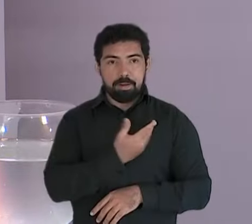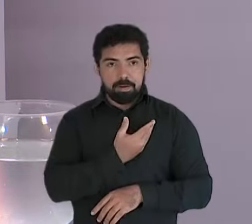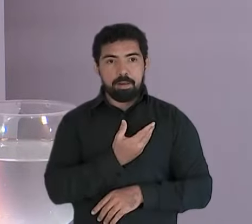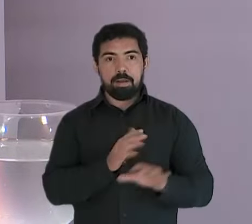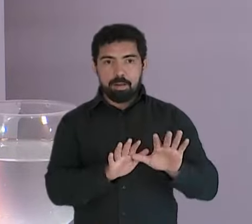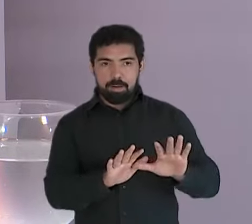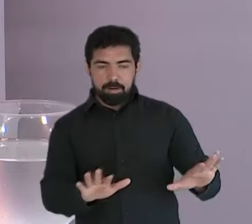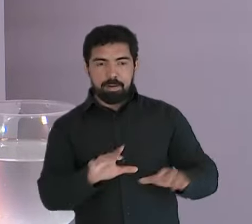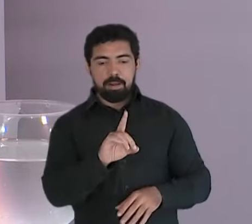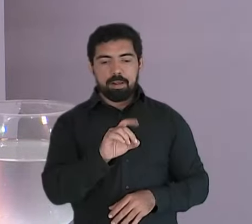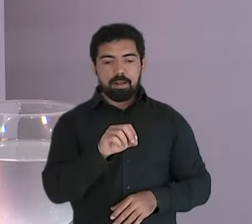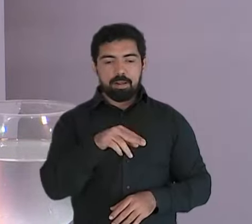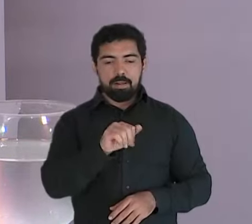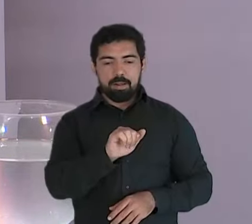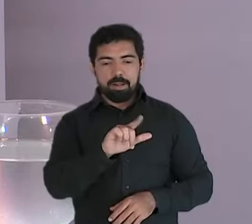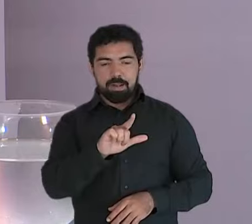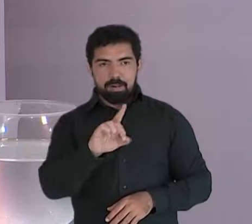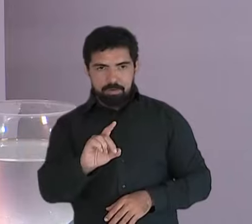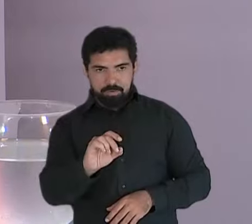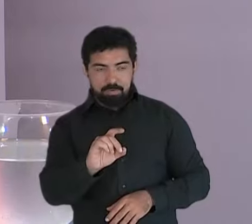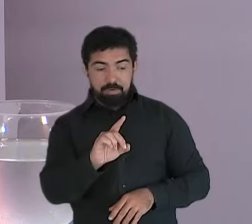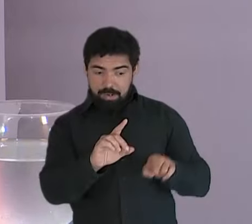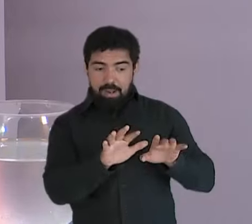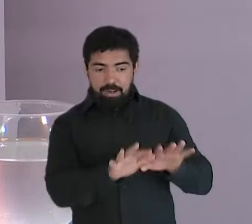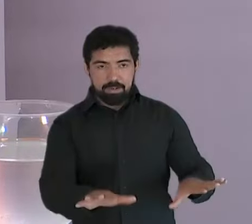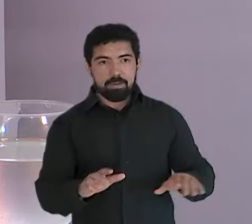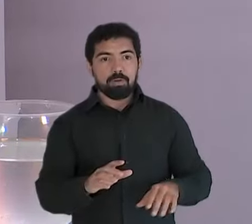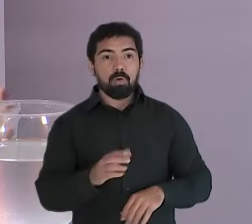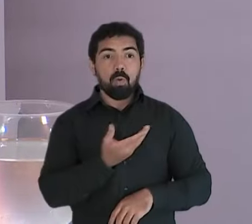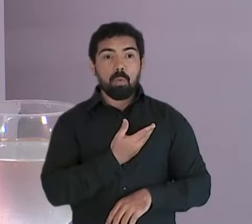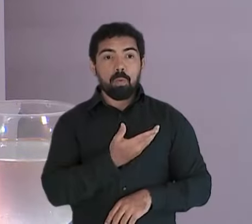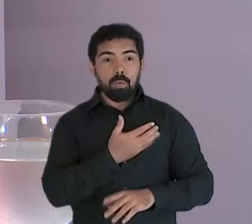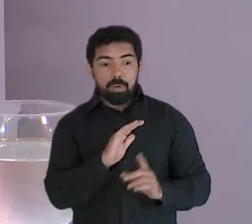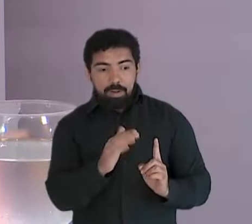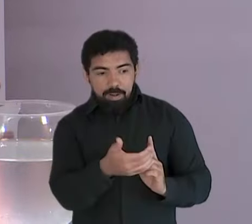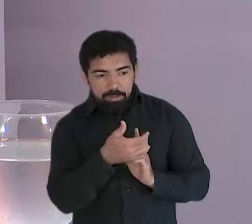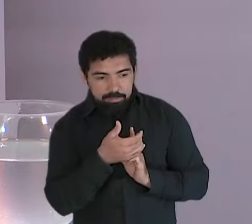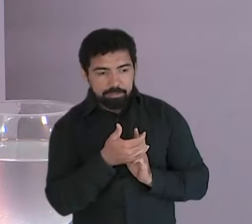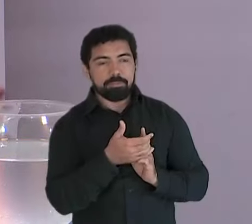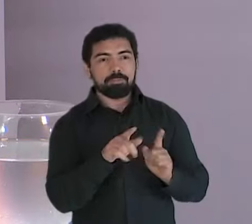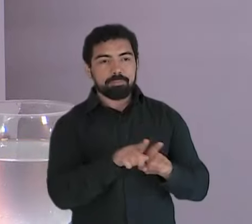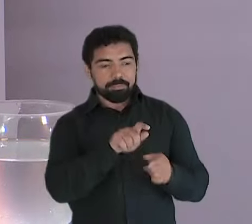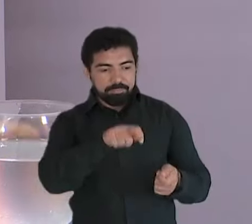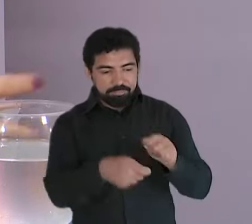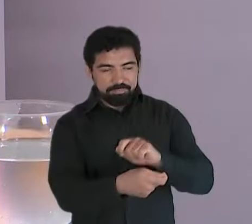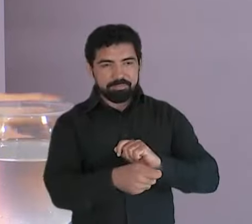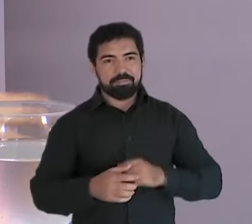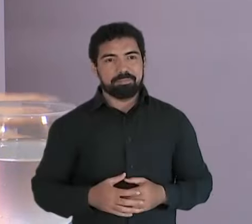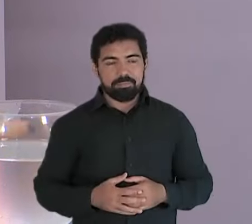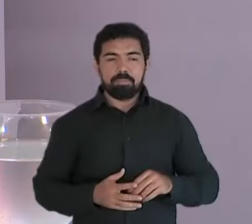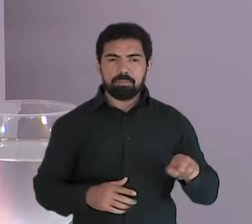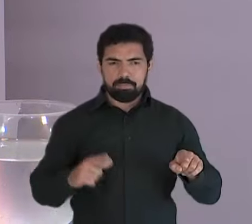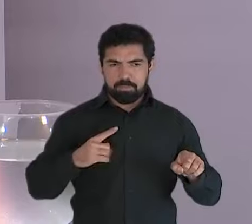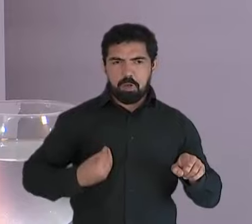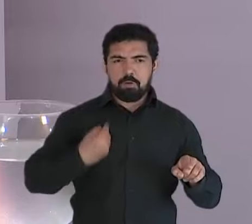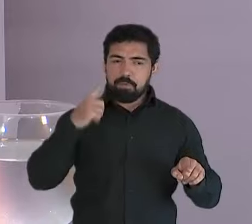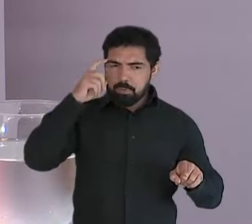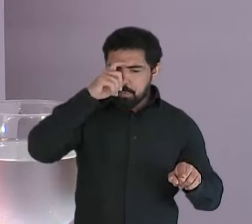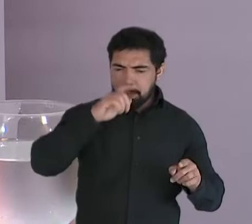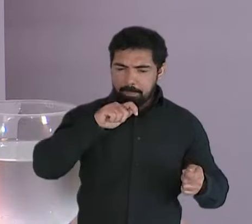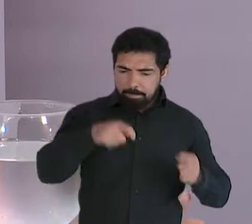é o Donald, tá entendendo? Então, os amigos meio que acolheram e se adaptaram. E ele teve algumas dificuldades ao longo da